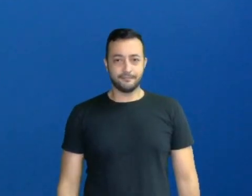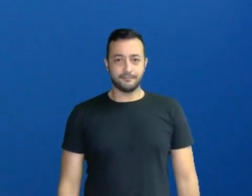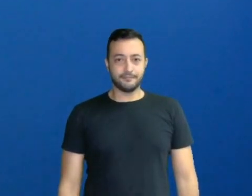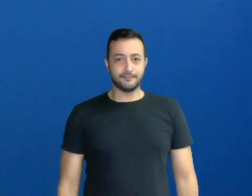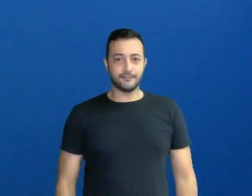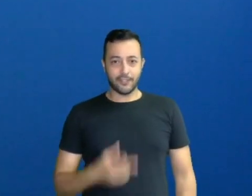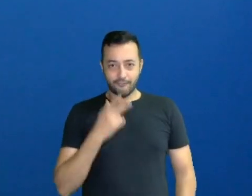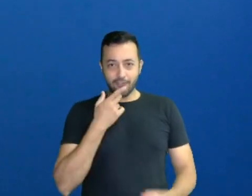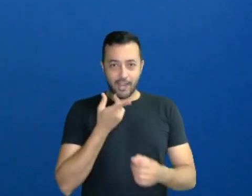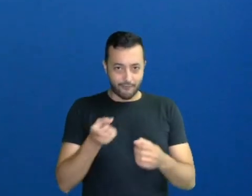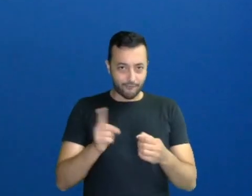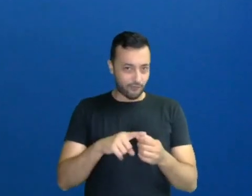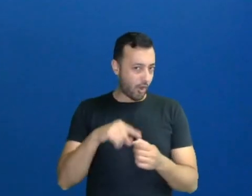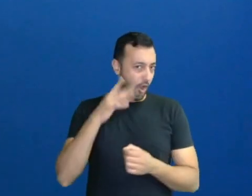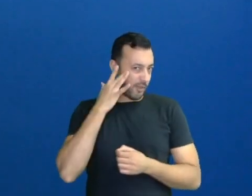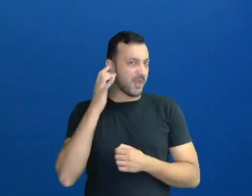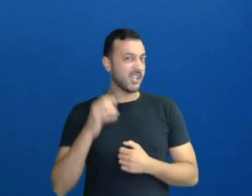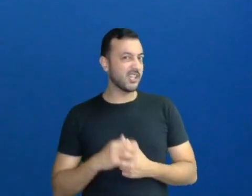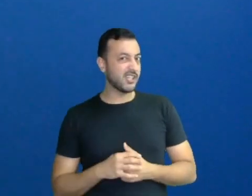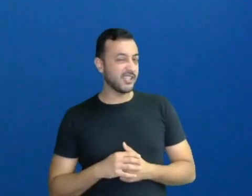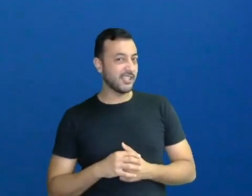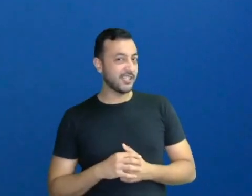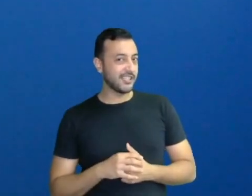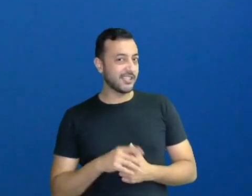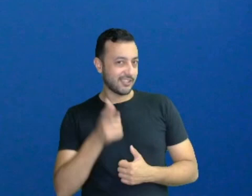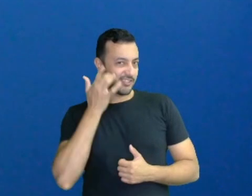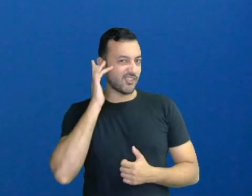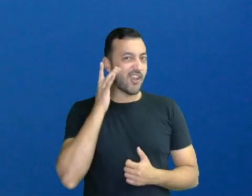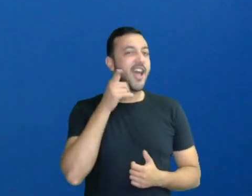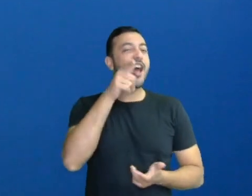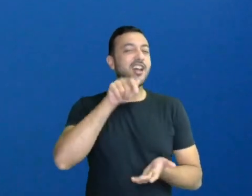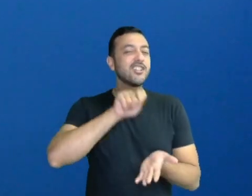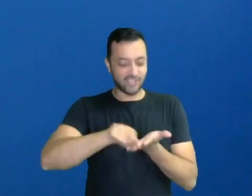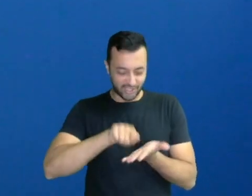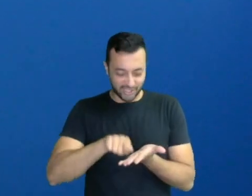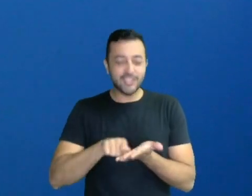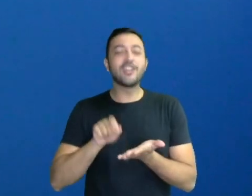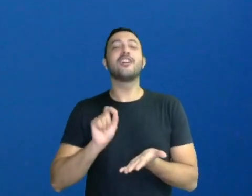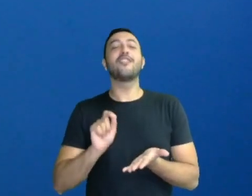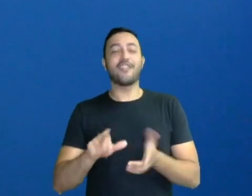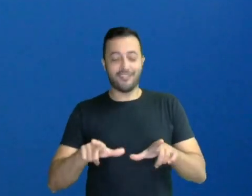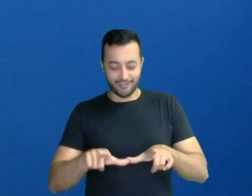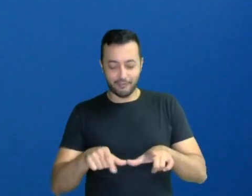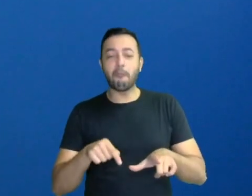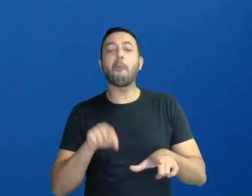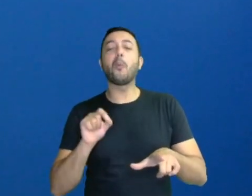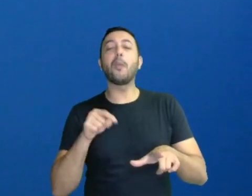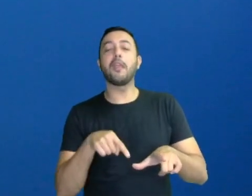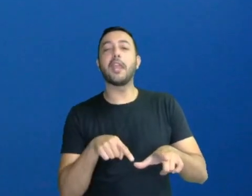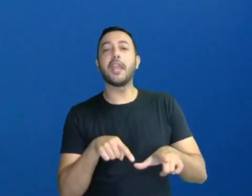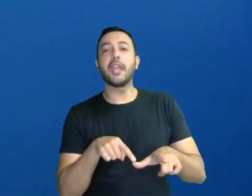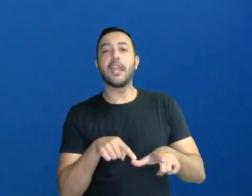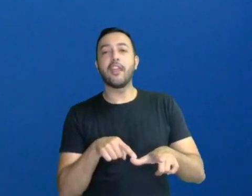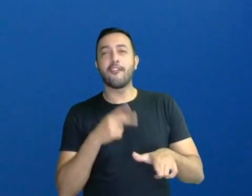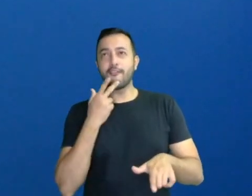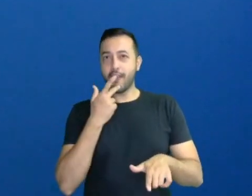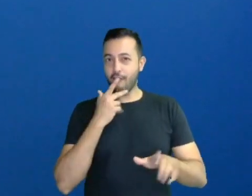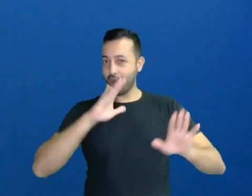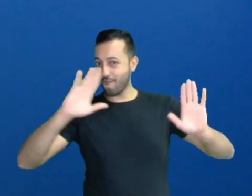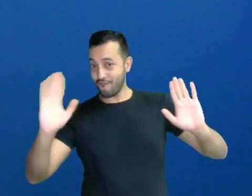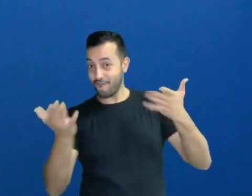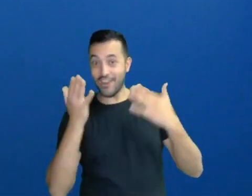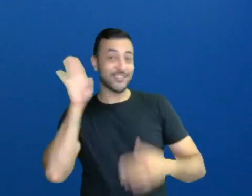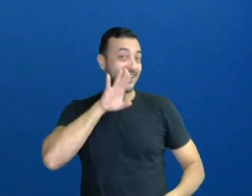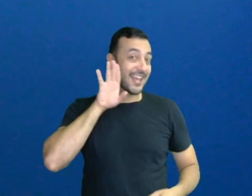E se ele volta outro dia será que será que você porque ele escreveu nesse bilhete para vovó Carol já que a festa